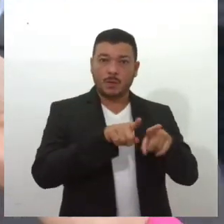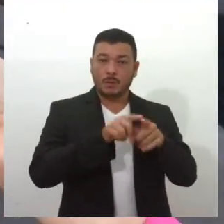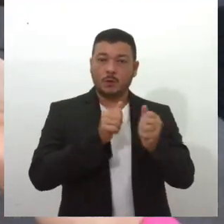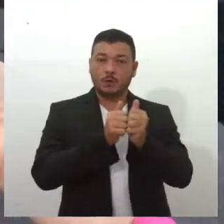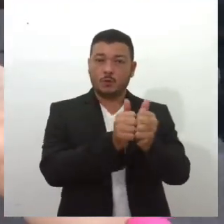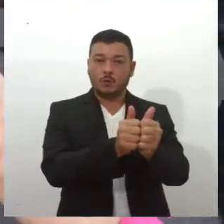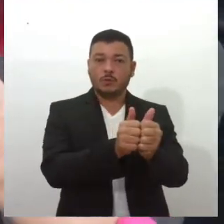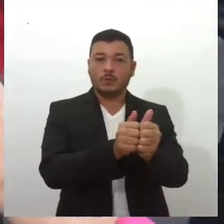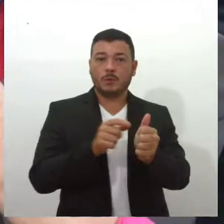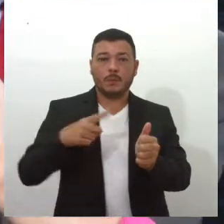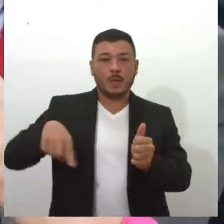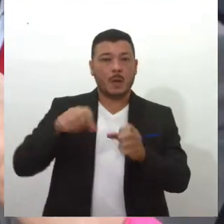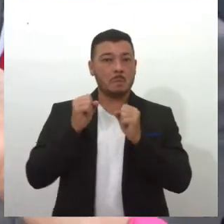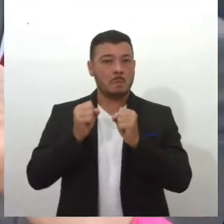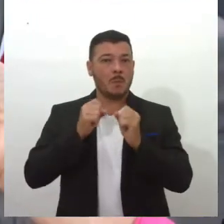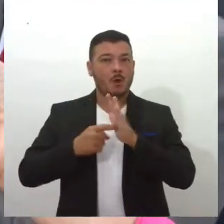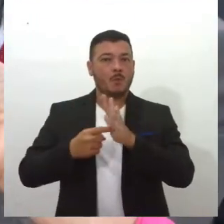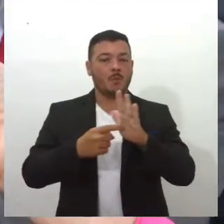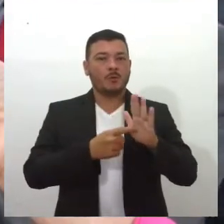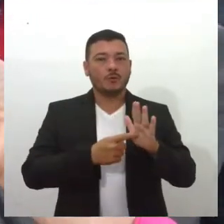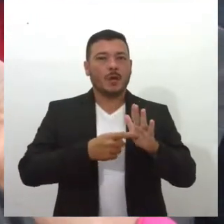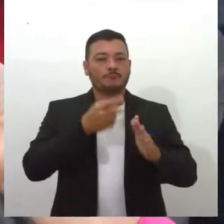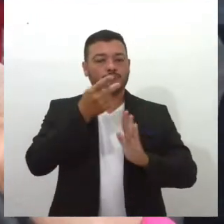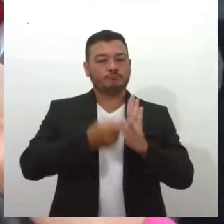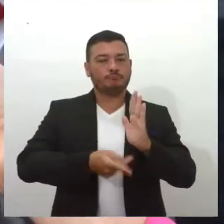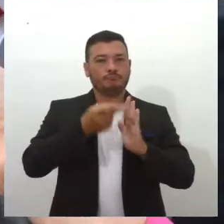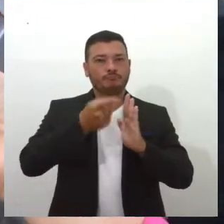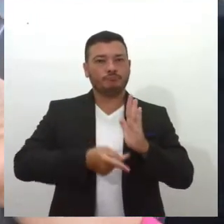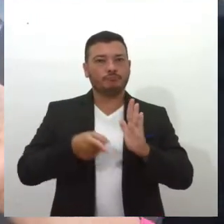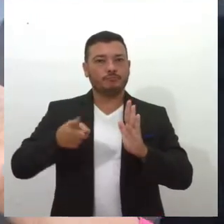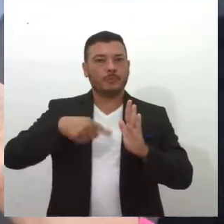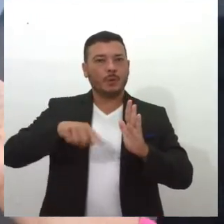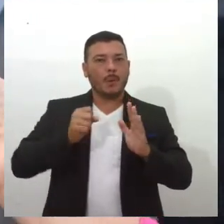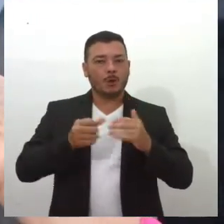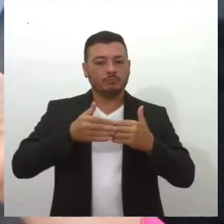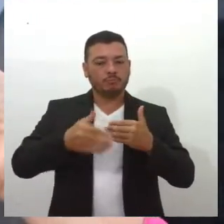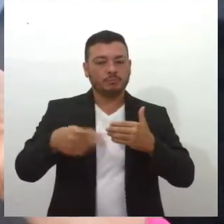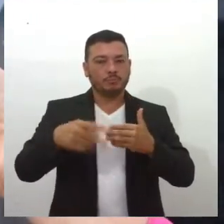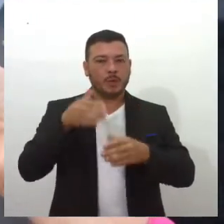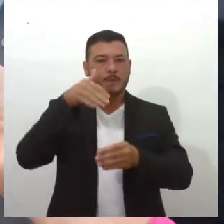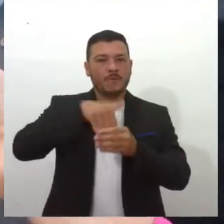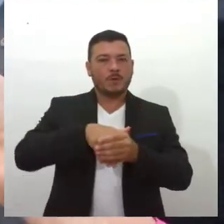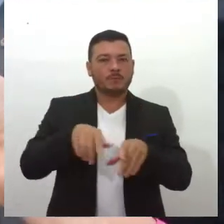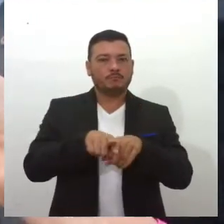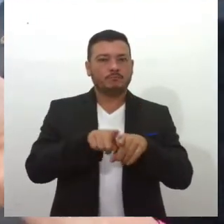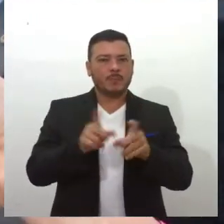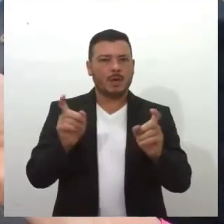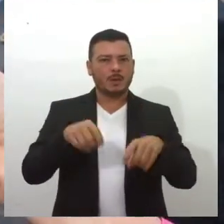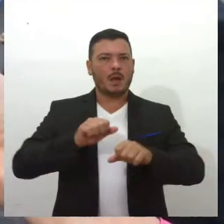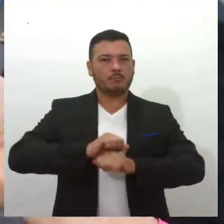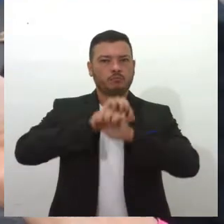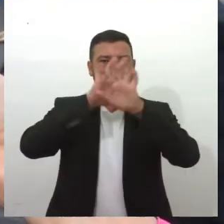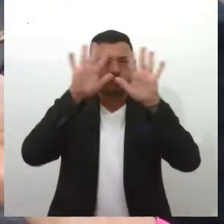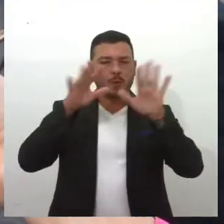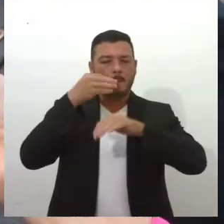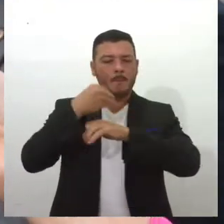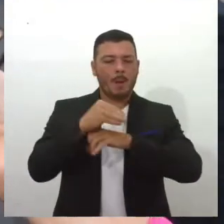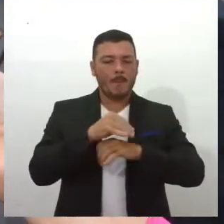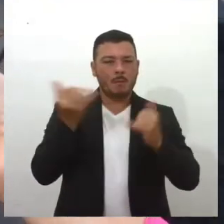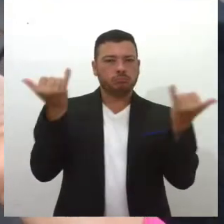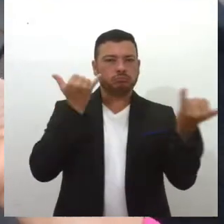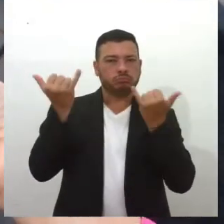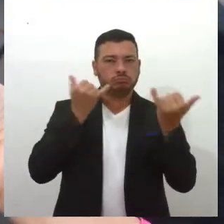para que eles possam apresentar os projetos, que os projetos possam tramitar na casa e nos dar esclarecimentos e informações